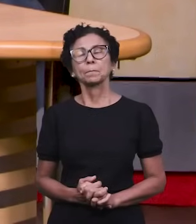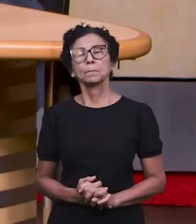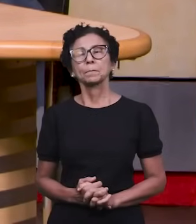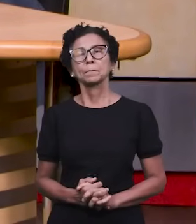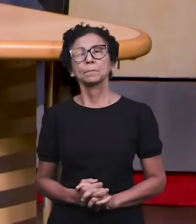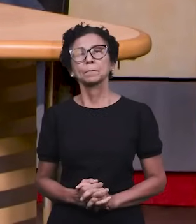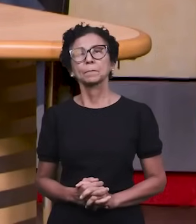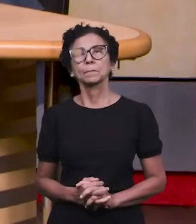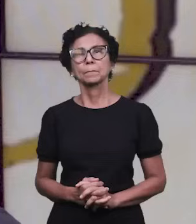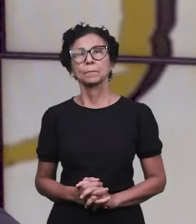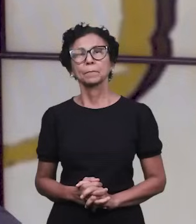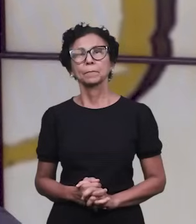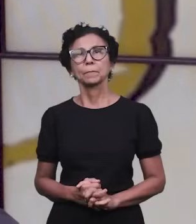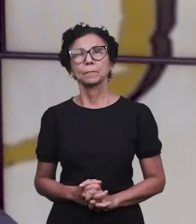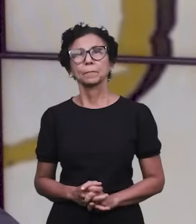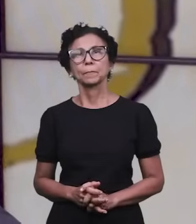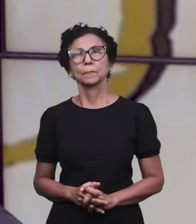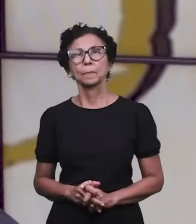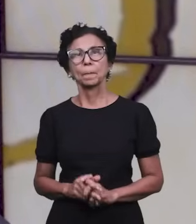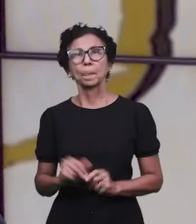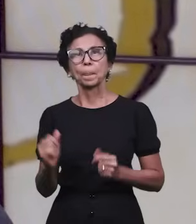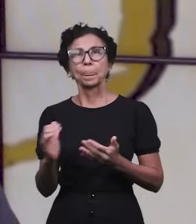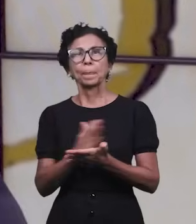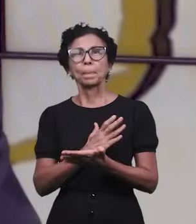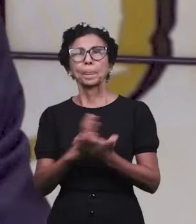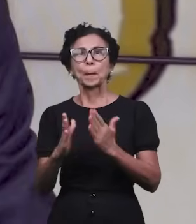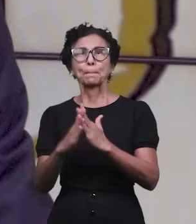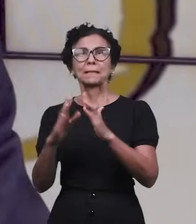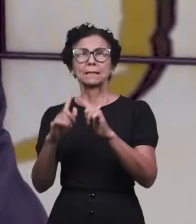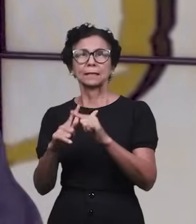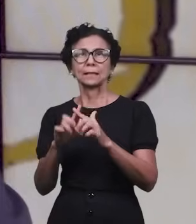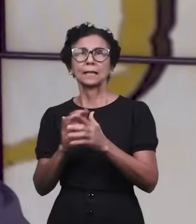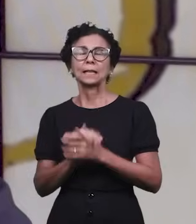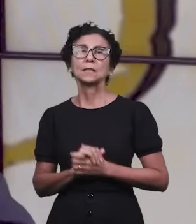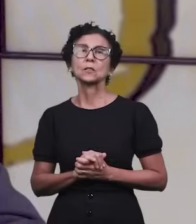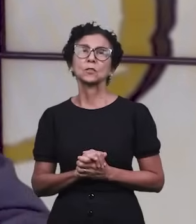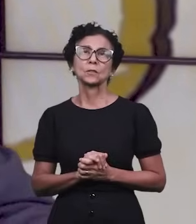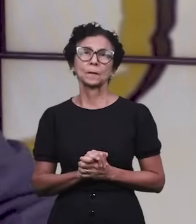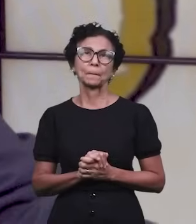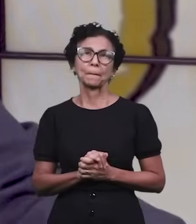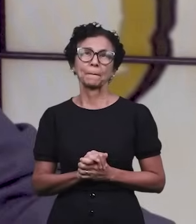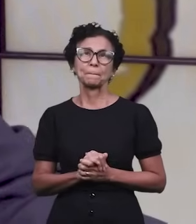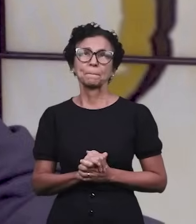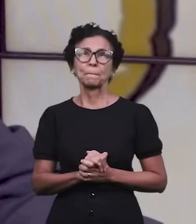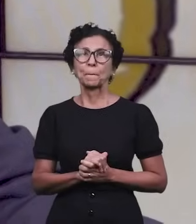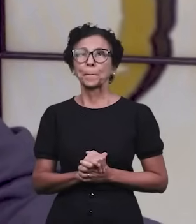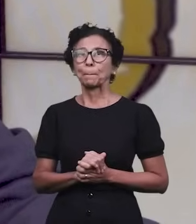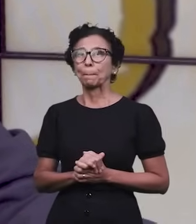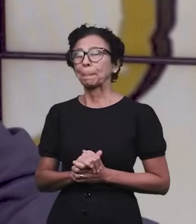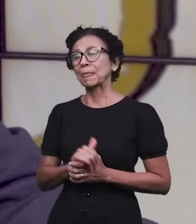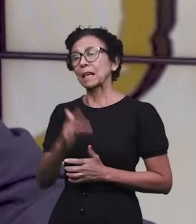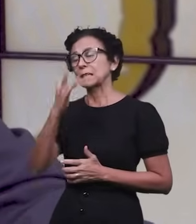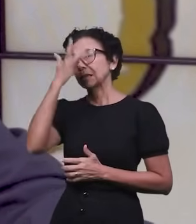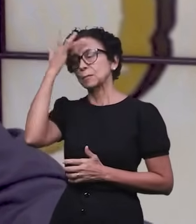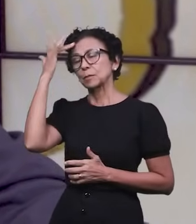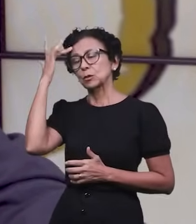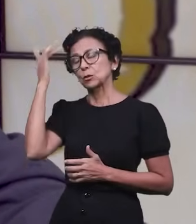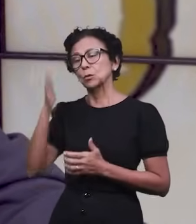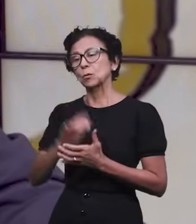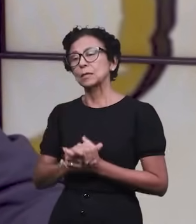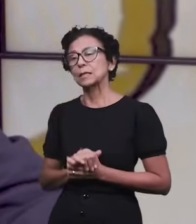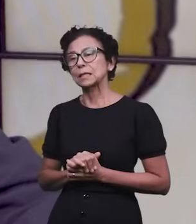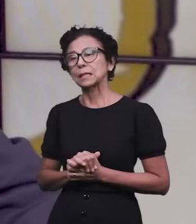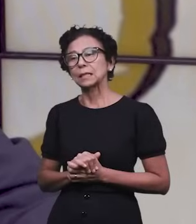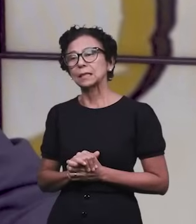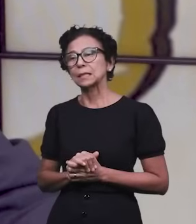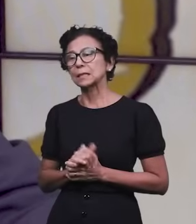impressão que em algumas igrejas está crescendo muito o número de irmãos que eles só querem receber dons. Eles não estão buscando os